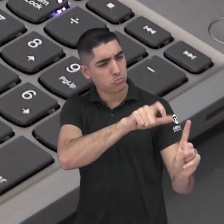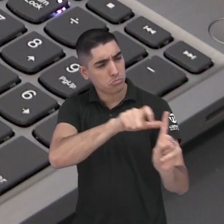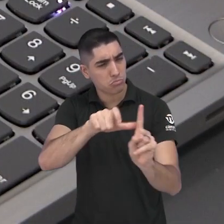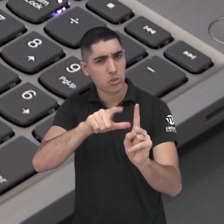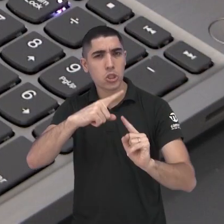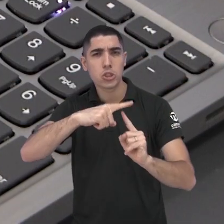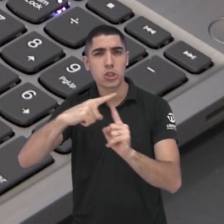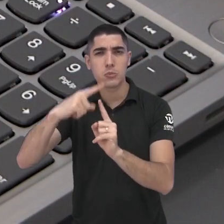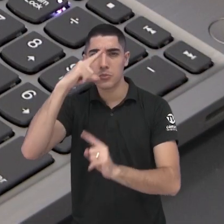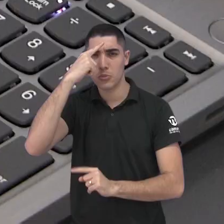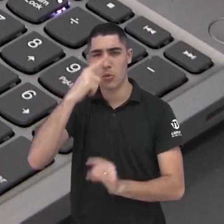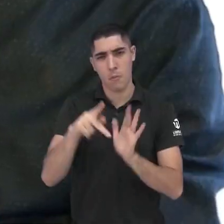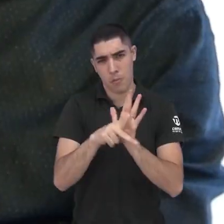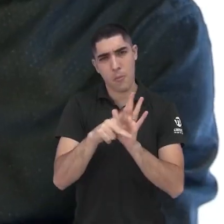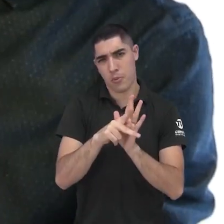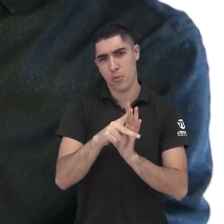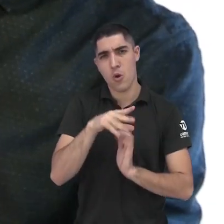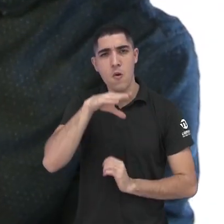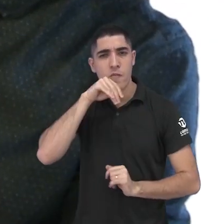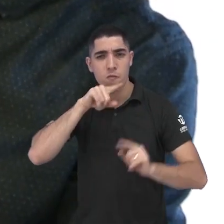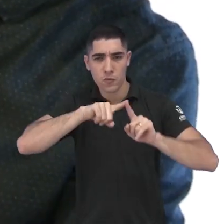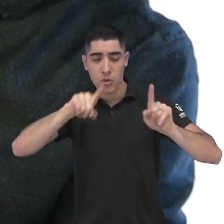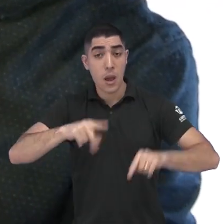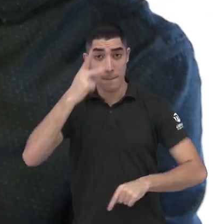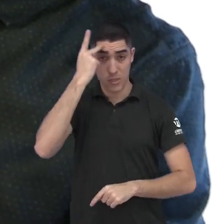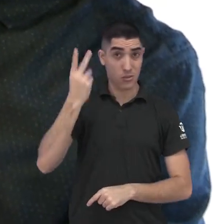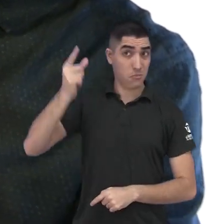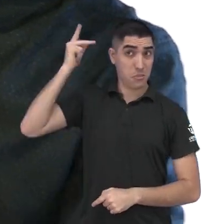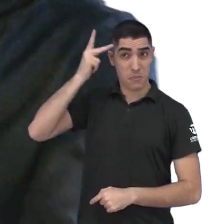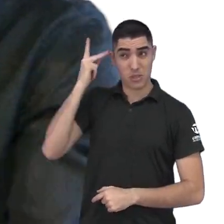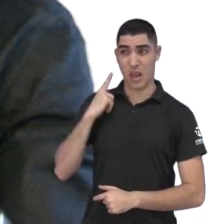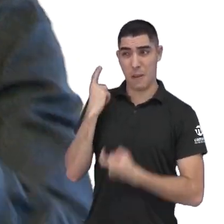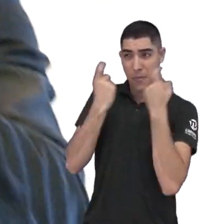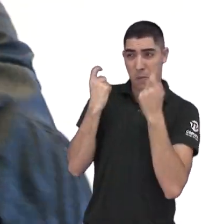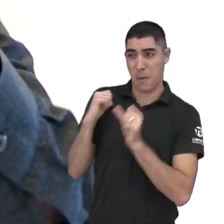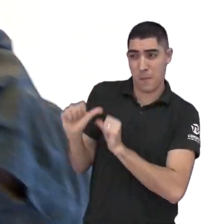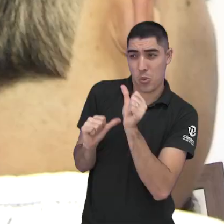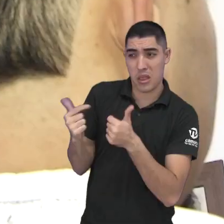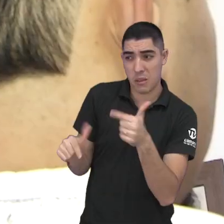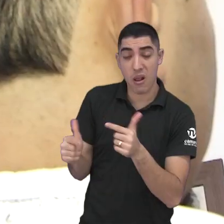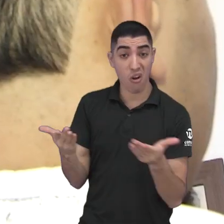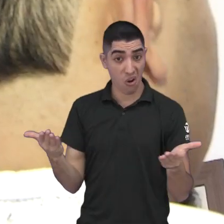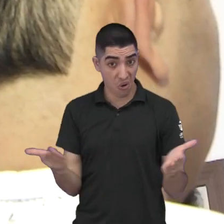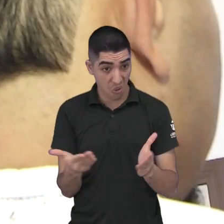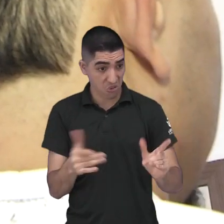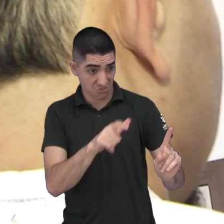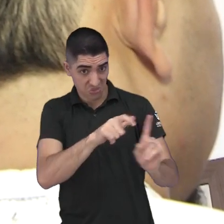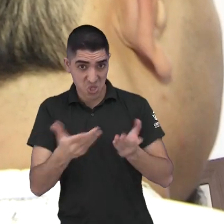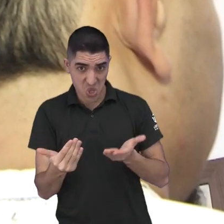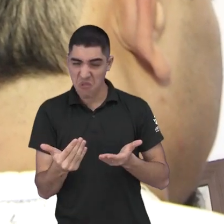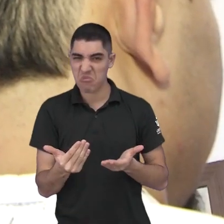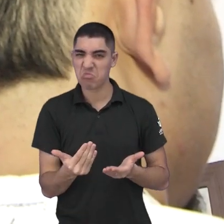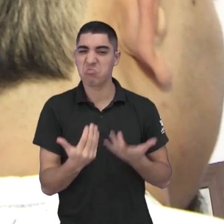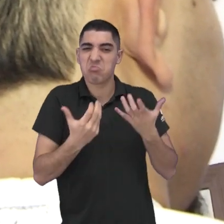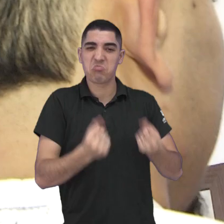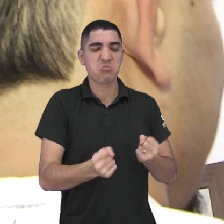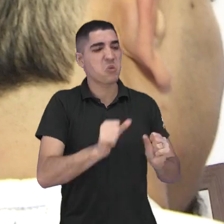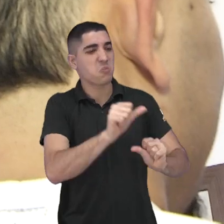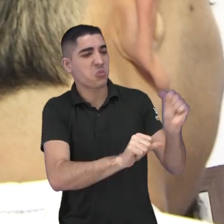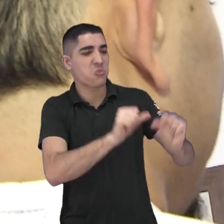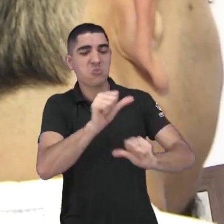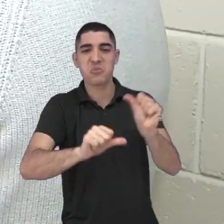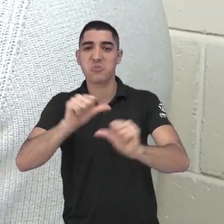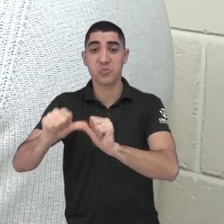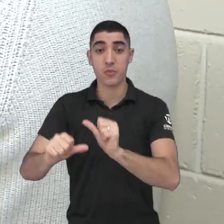o perfil dos colaboradores. Se no passado muita gente temia mudar de emprego, hoje isso não é um problema para os